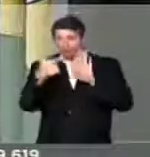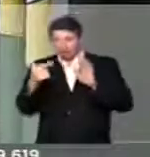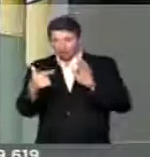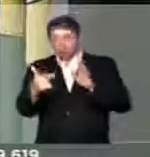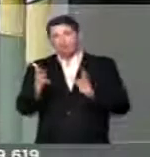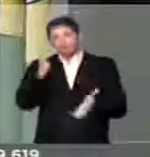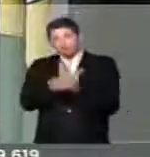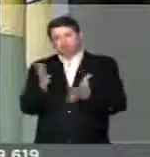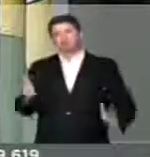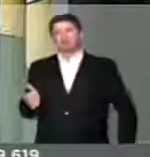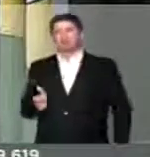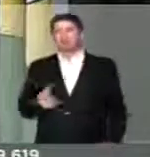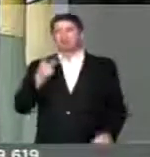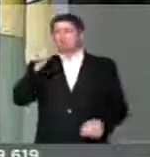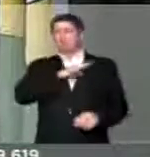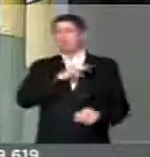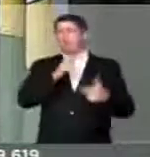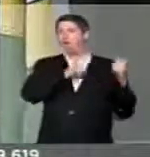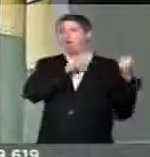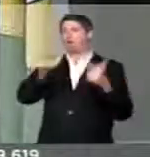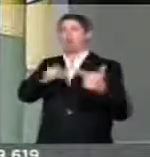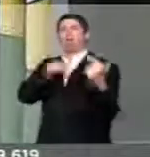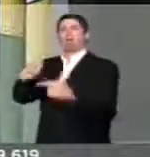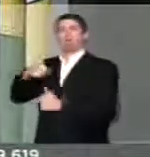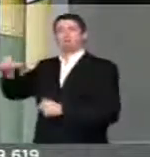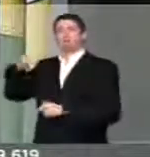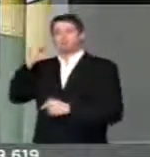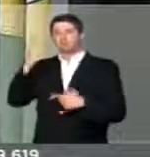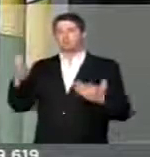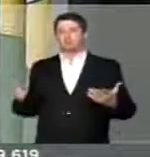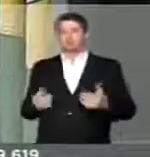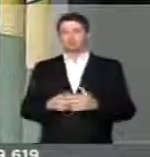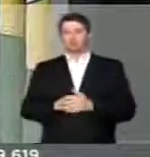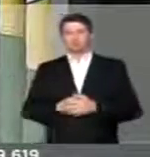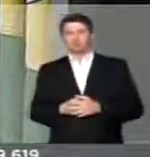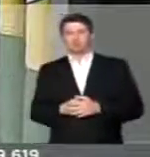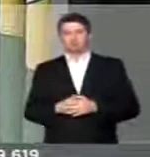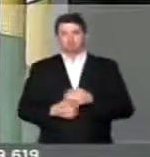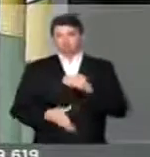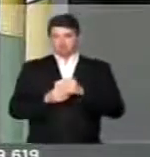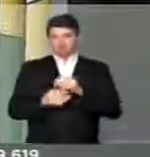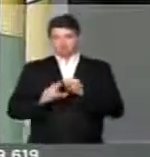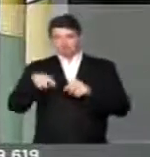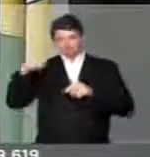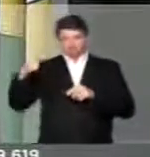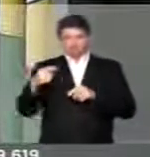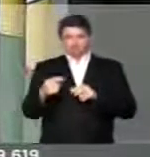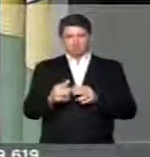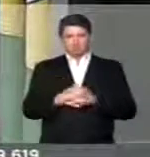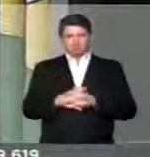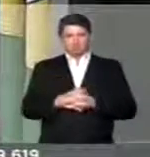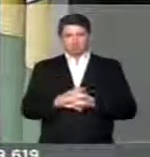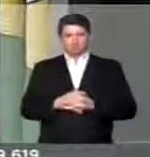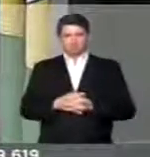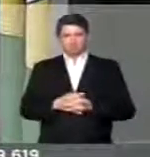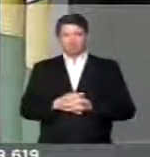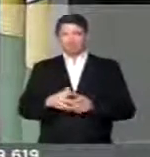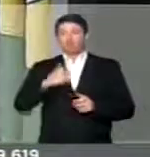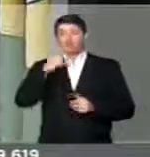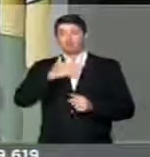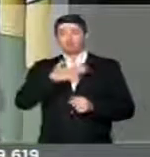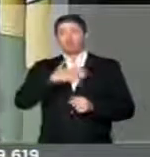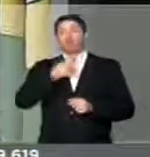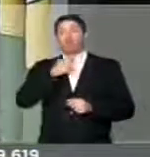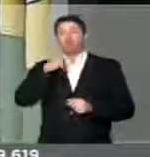ficam agredindo os colegas. Quando puder me conceder uma parte... Concedo, que minha voz, essa